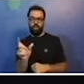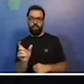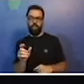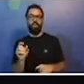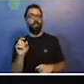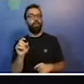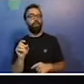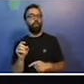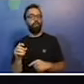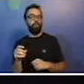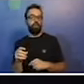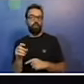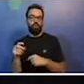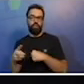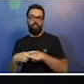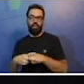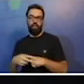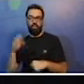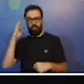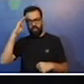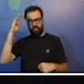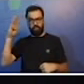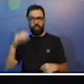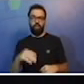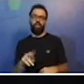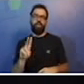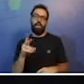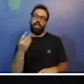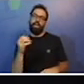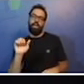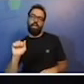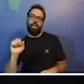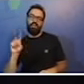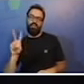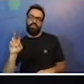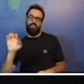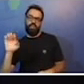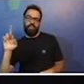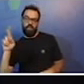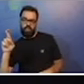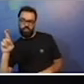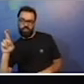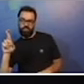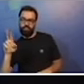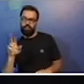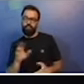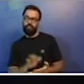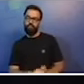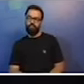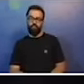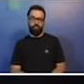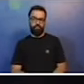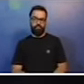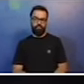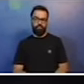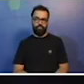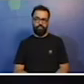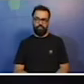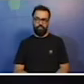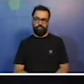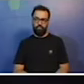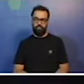concordância aí nessas locuções verbais. O verbo auxiliar também fica no singular.